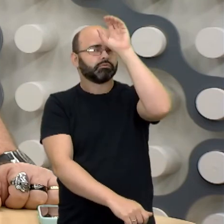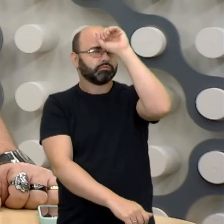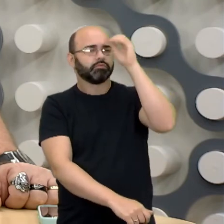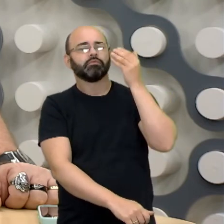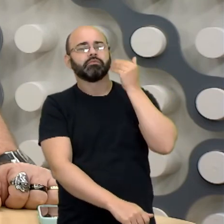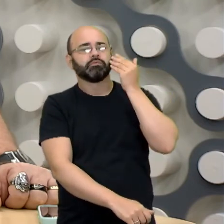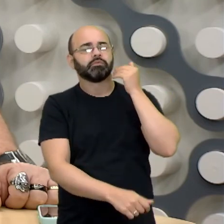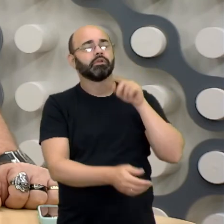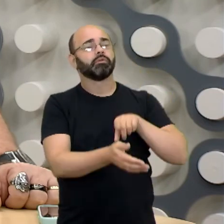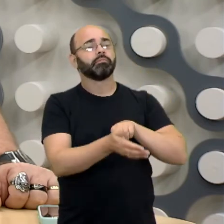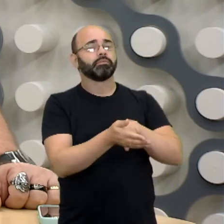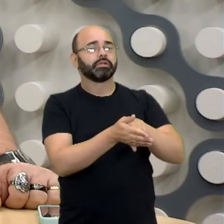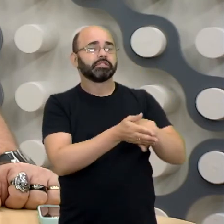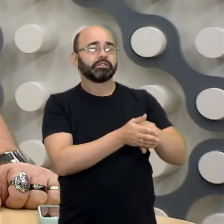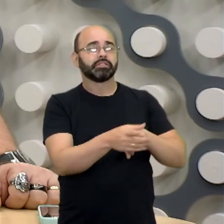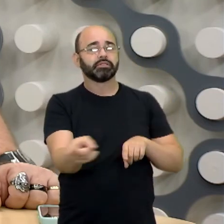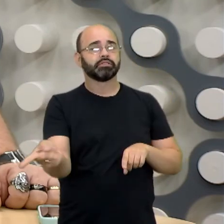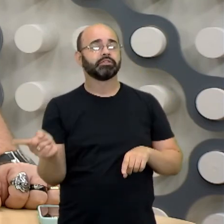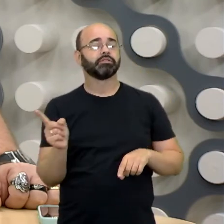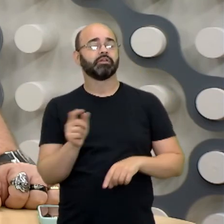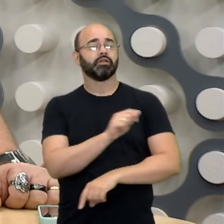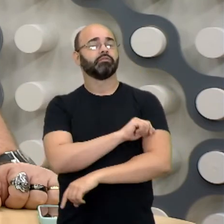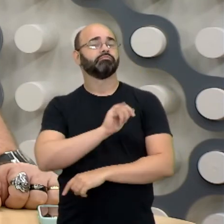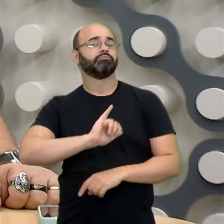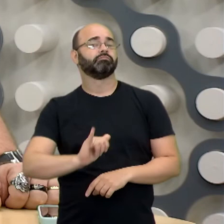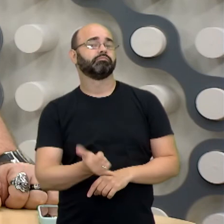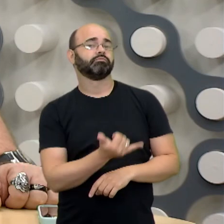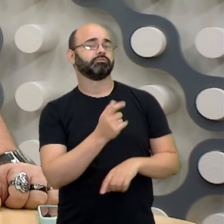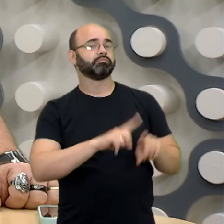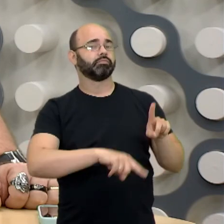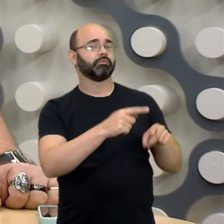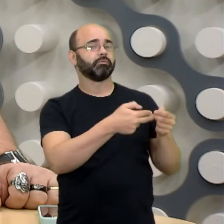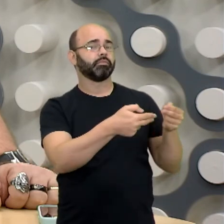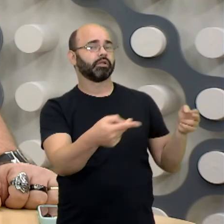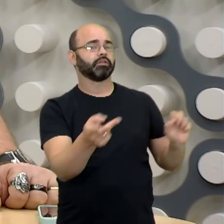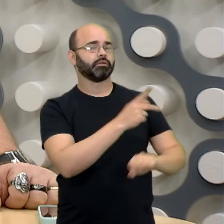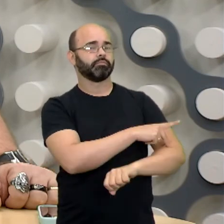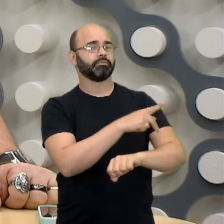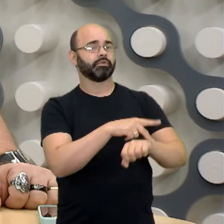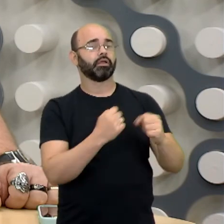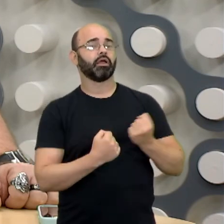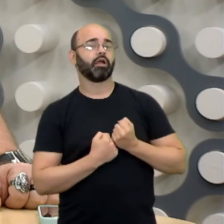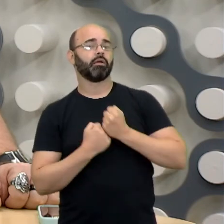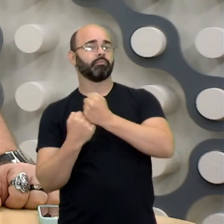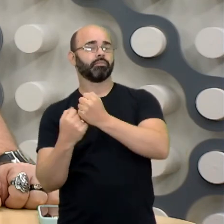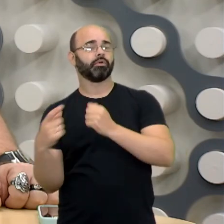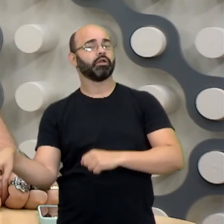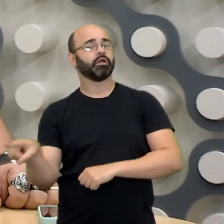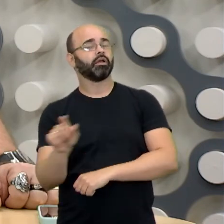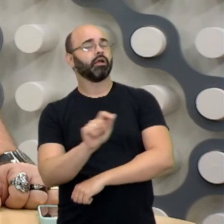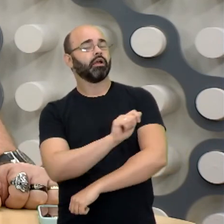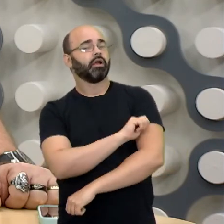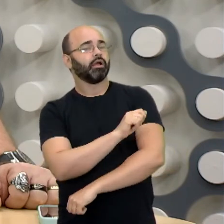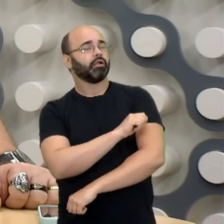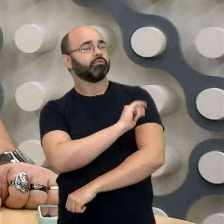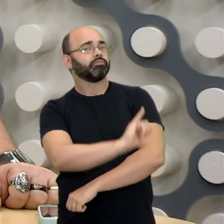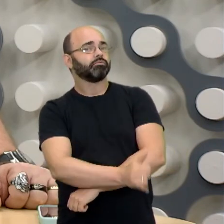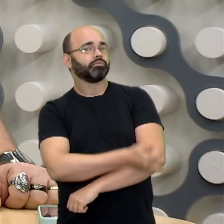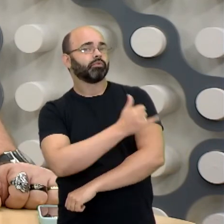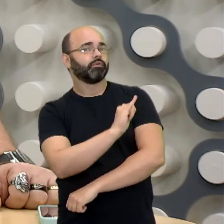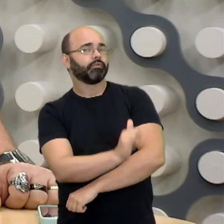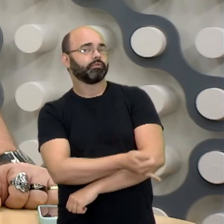para pesquisas aí que são sugeridas no material de apoio pedagógico aí desse componente 3 aí que fala,